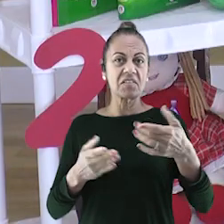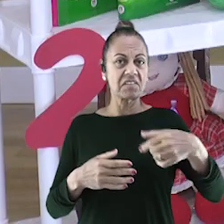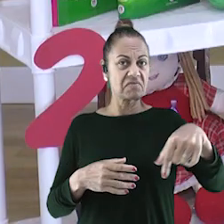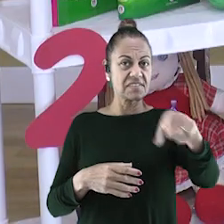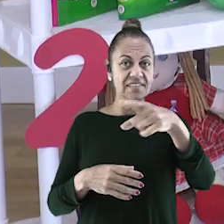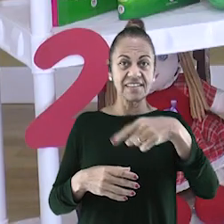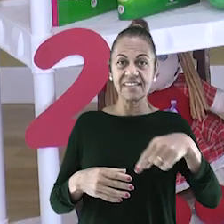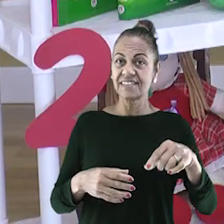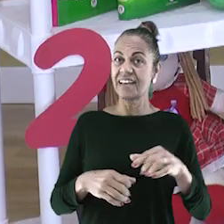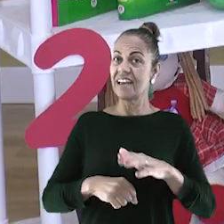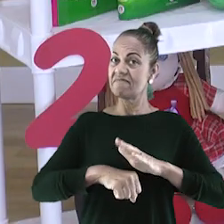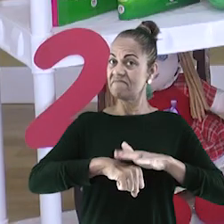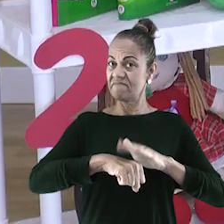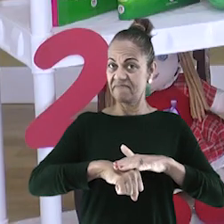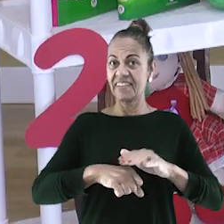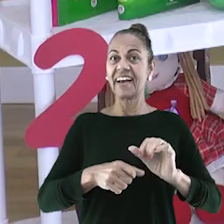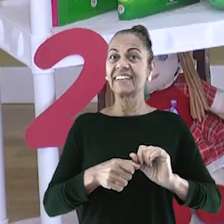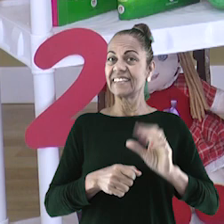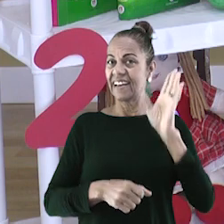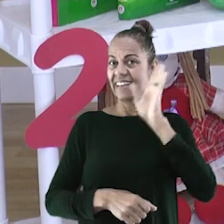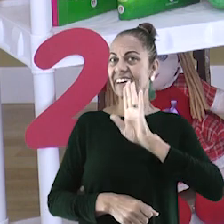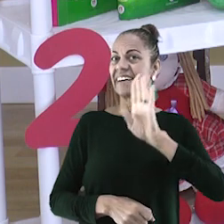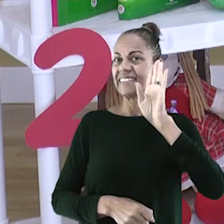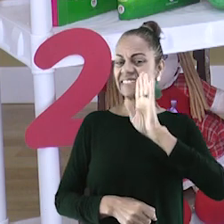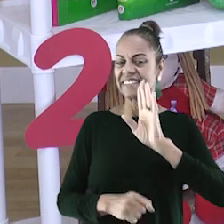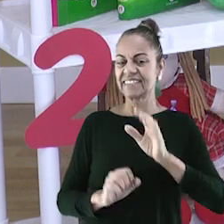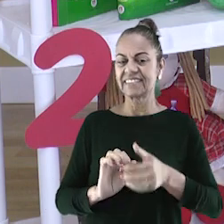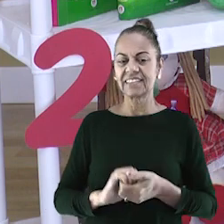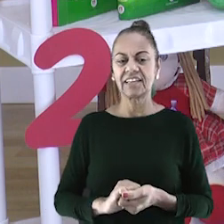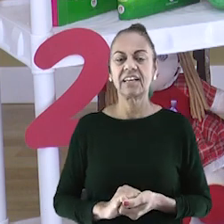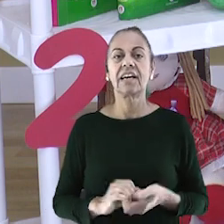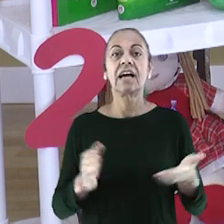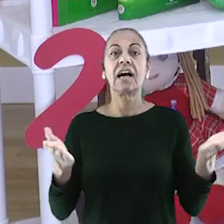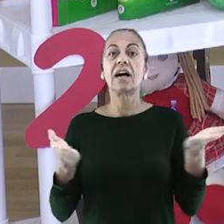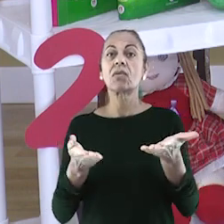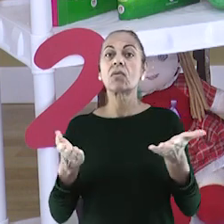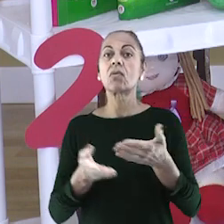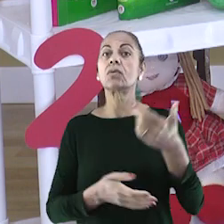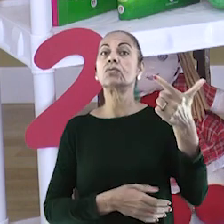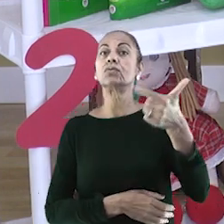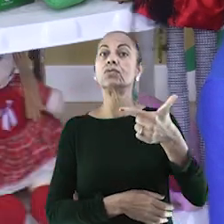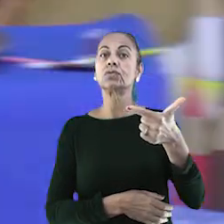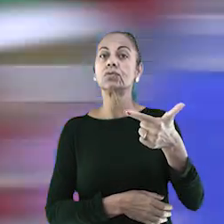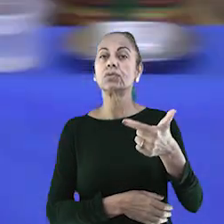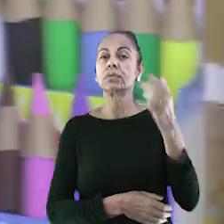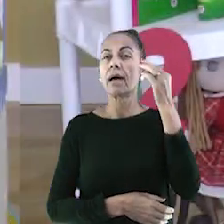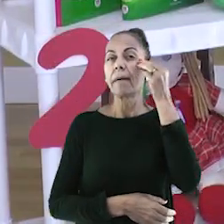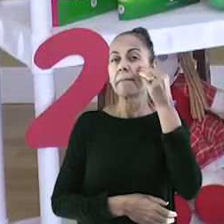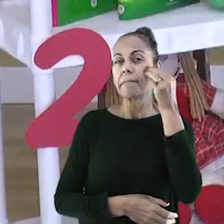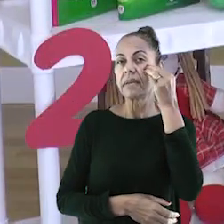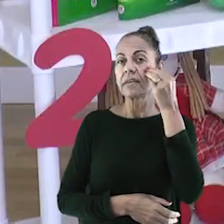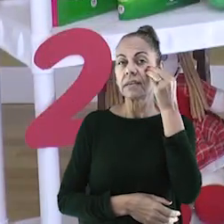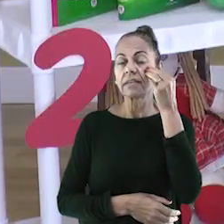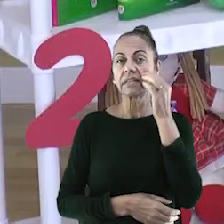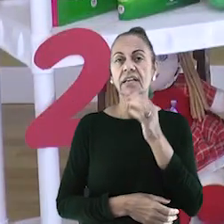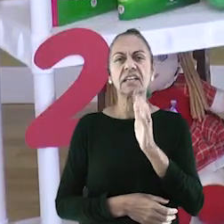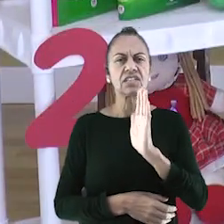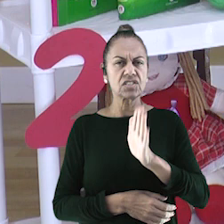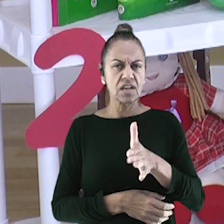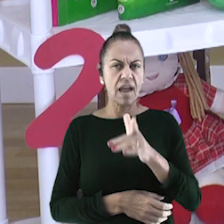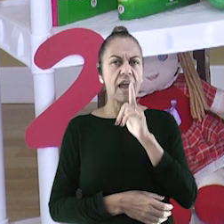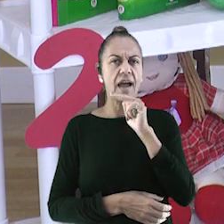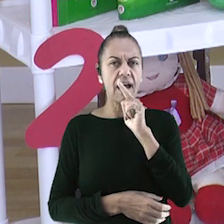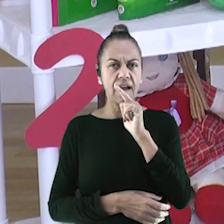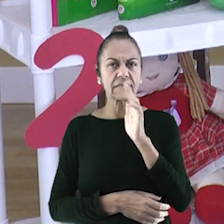Olha que legal! Agora é só vocês fazerem essa mágica aí na casa de vocês. Muito legal, não é? Agora vamos para o nosso